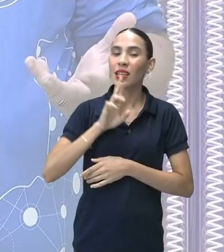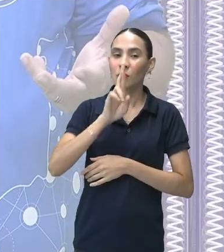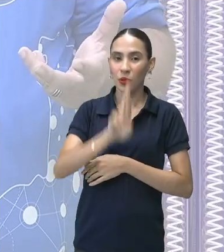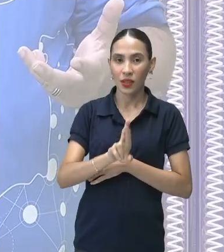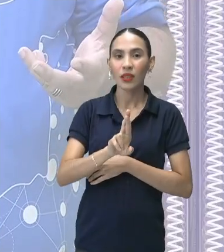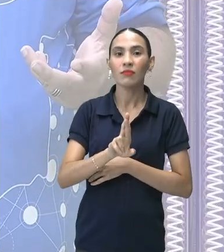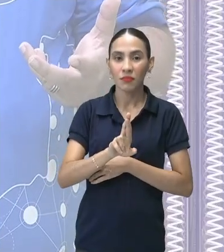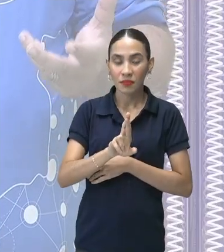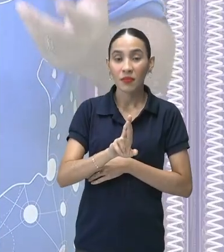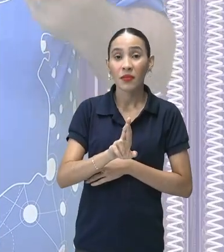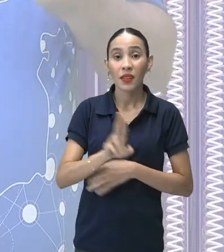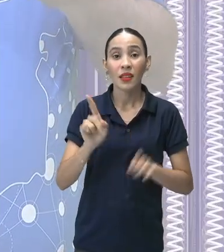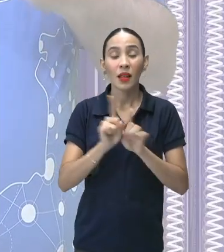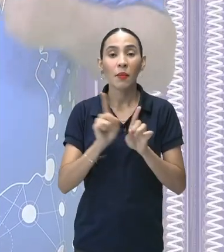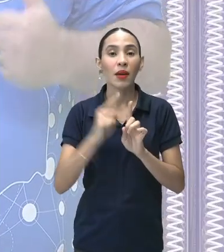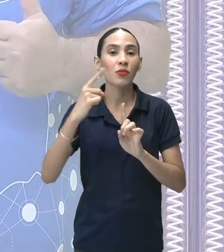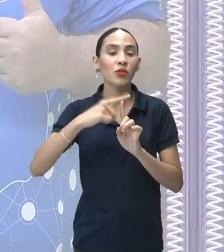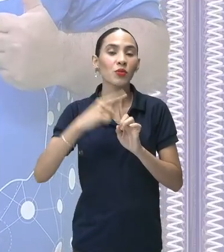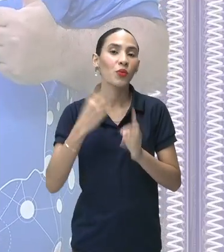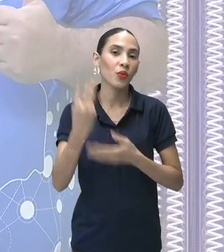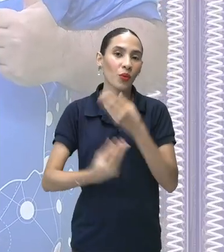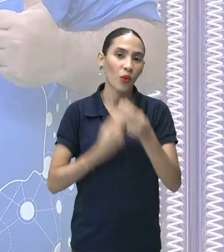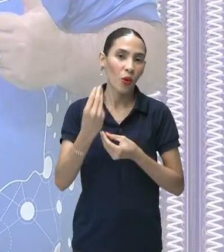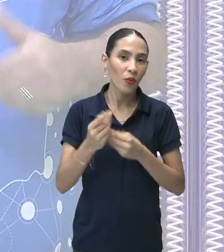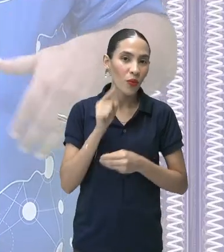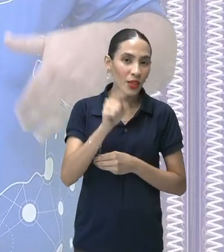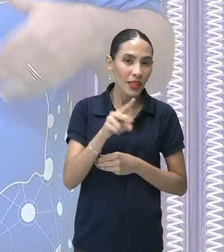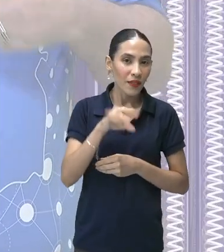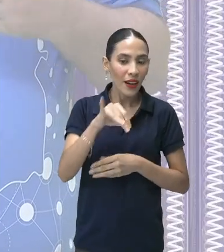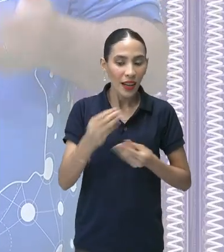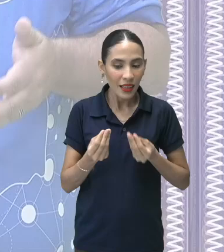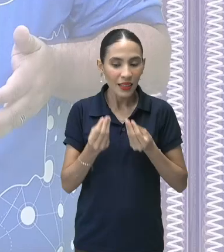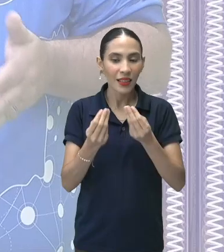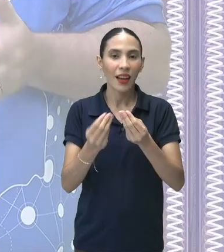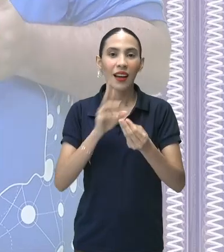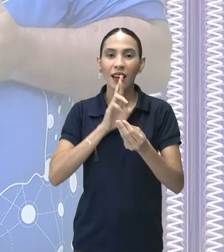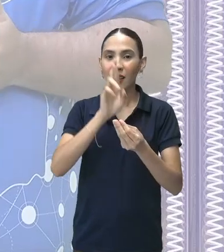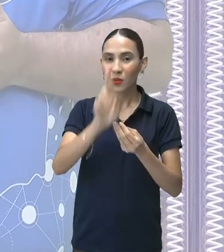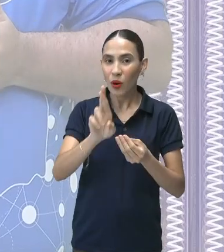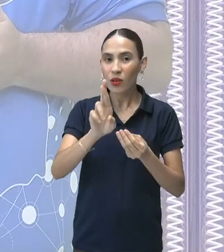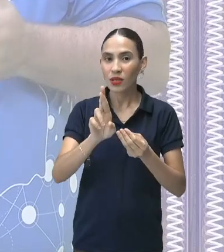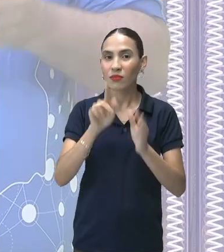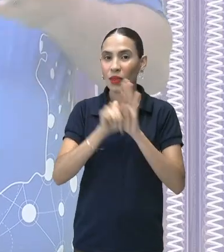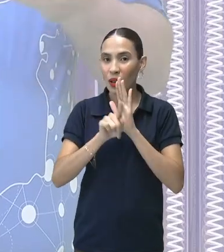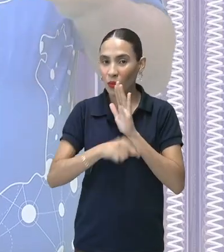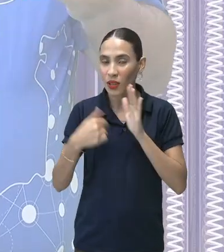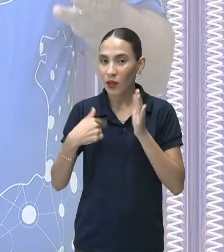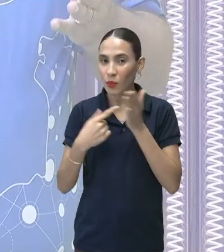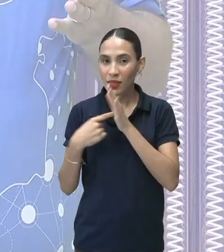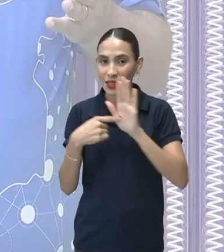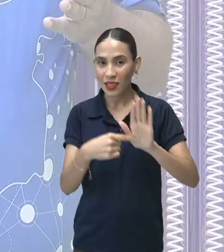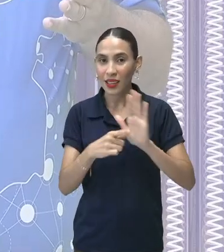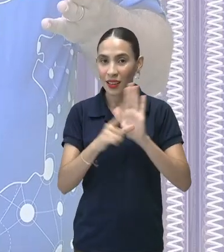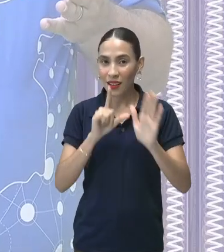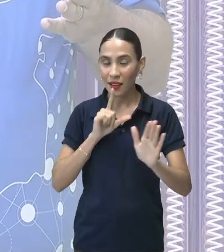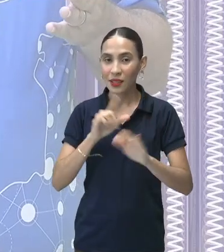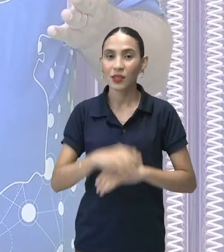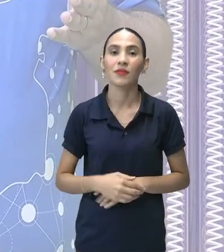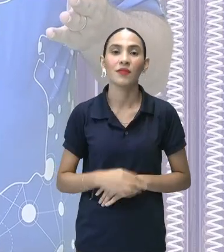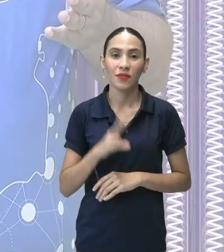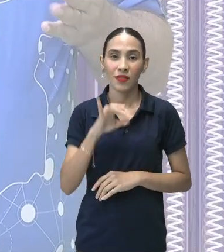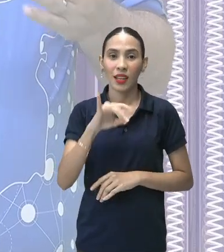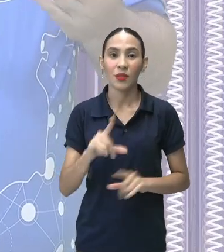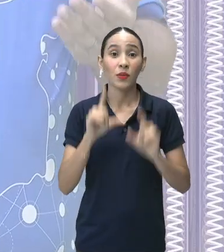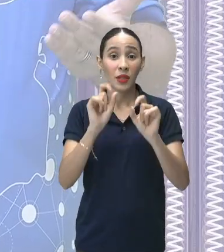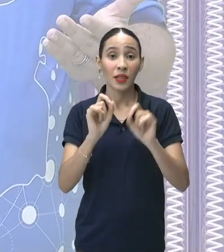resposta. E a maneira pela qual você vai dar uma resposta para essas perguntas que eu coloquei há pouco vai